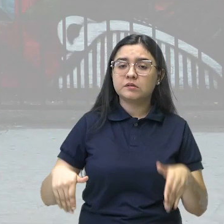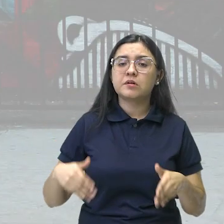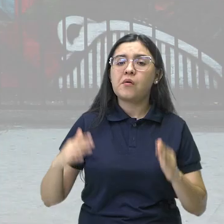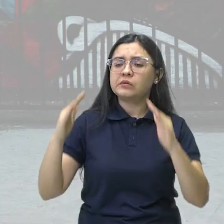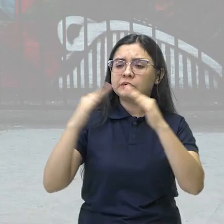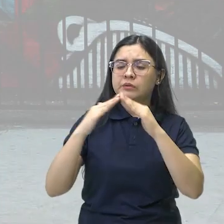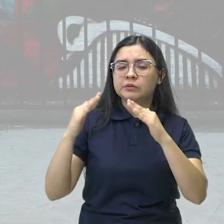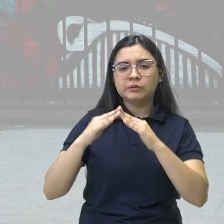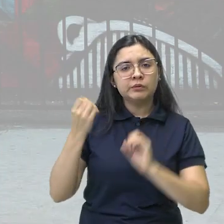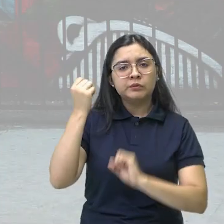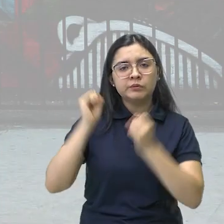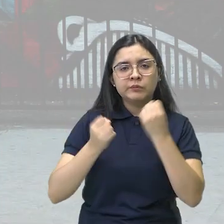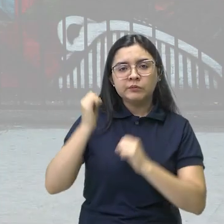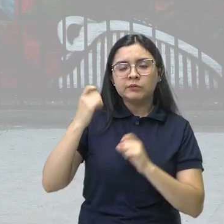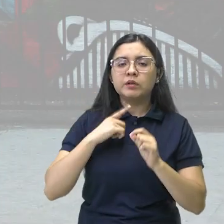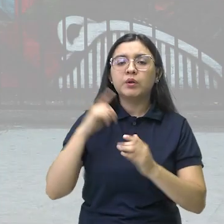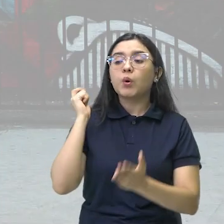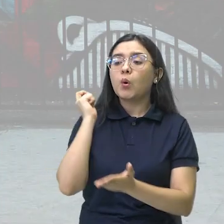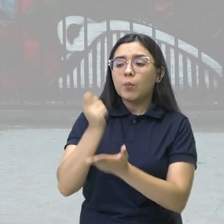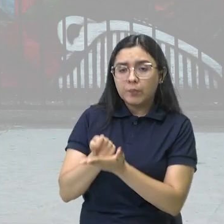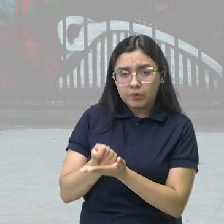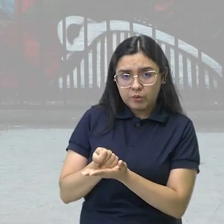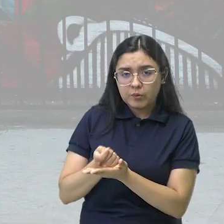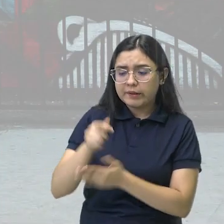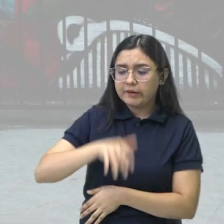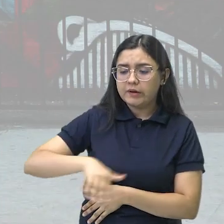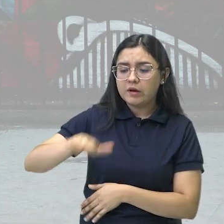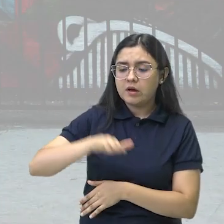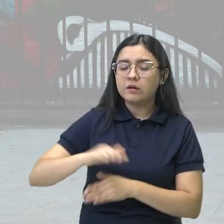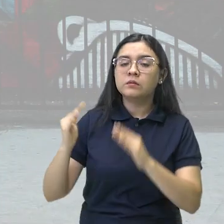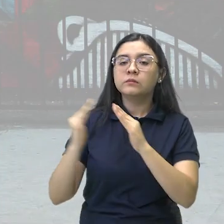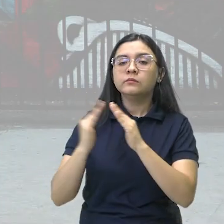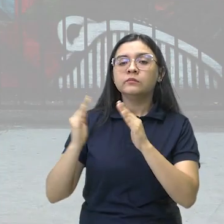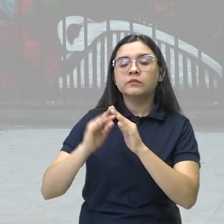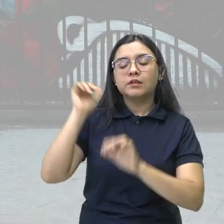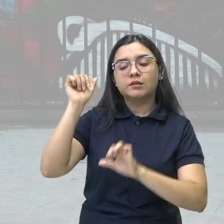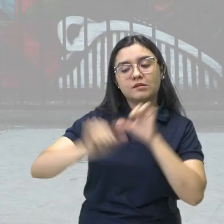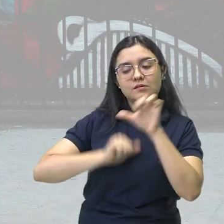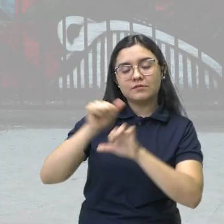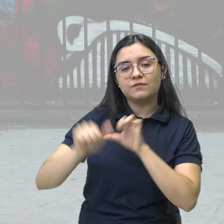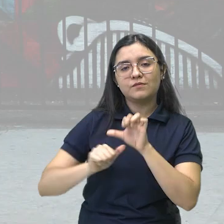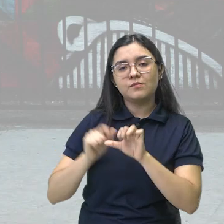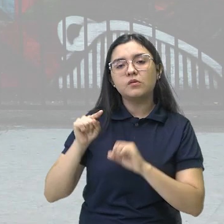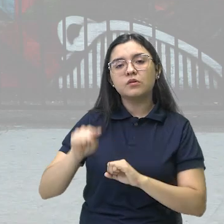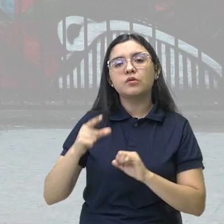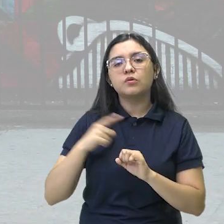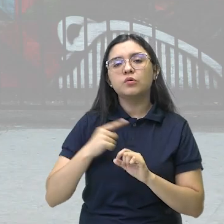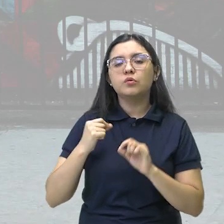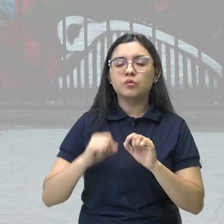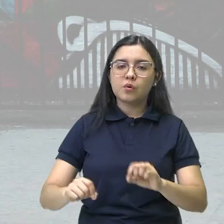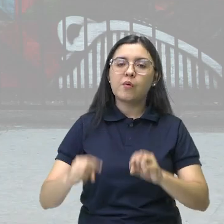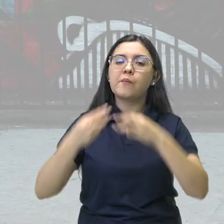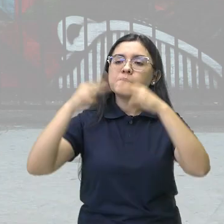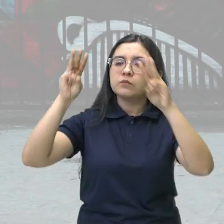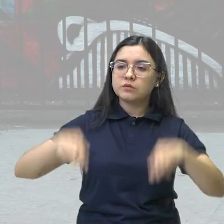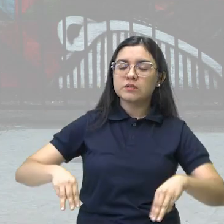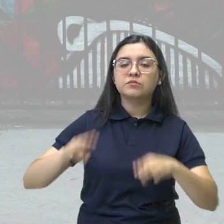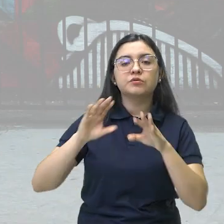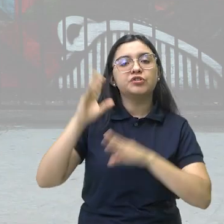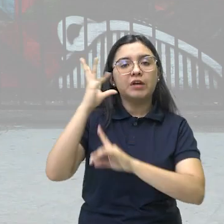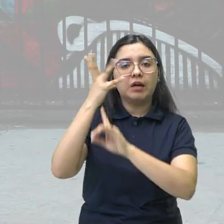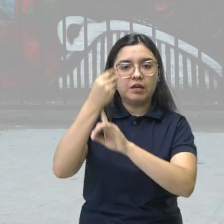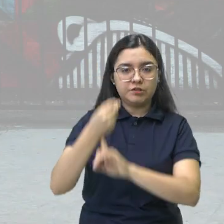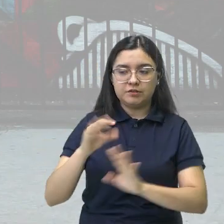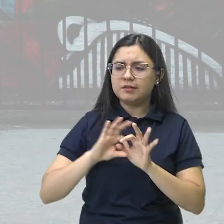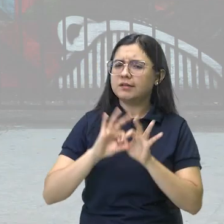galpões industriais. Então, ele comprou toda aquela área e transformou ali numa galeria de arte a